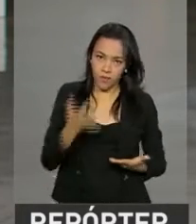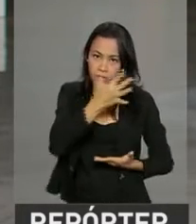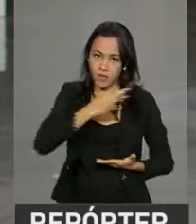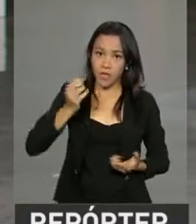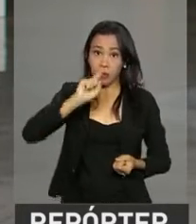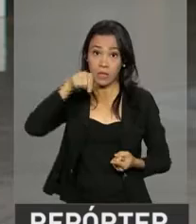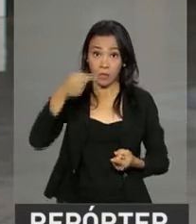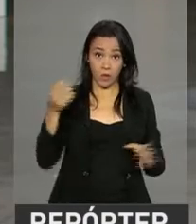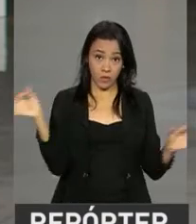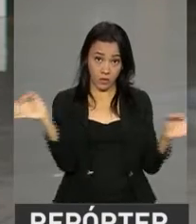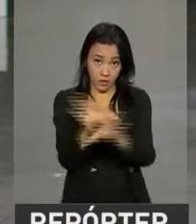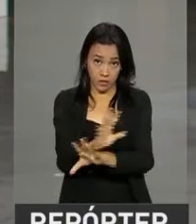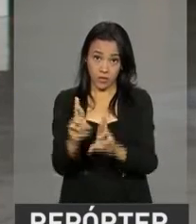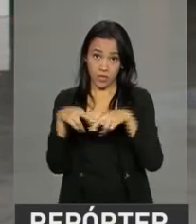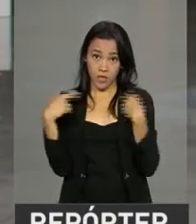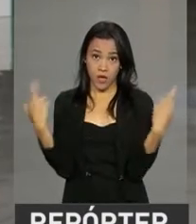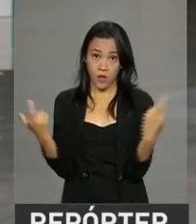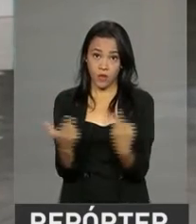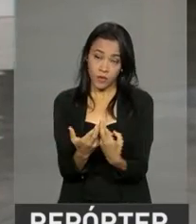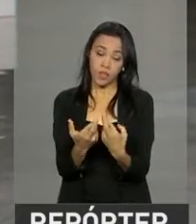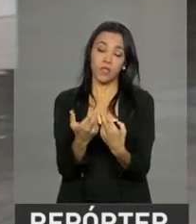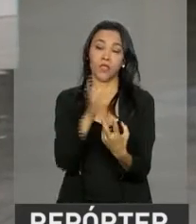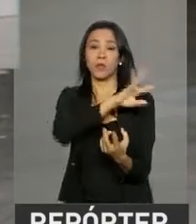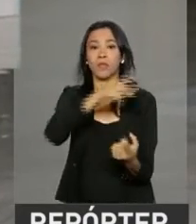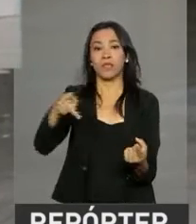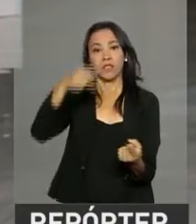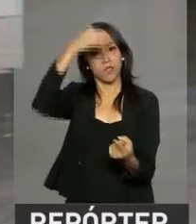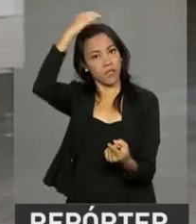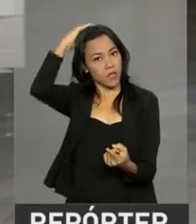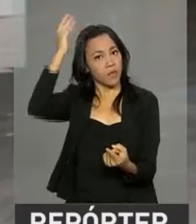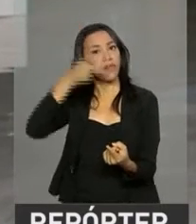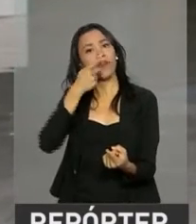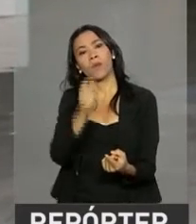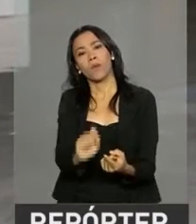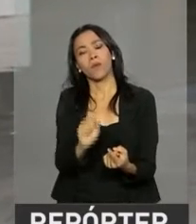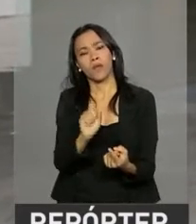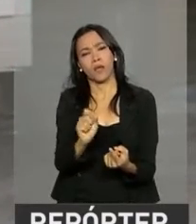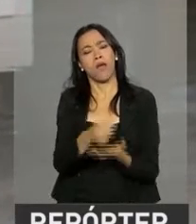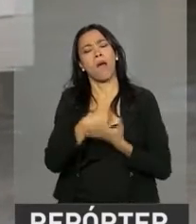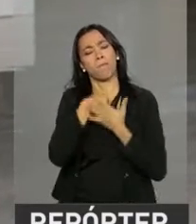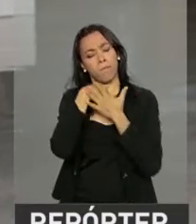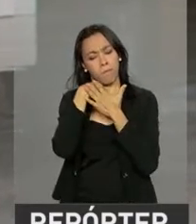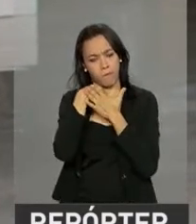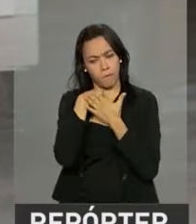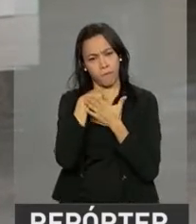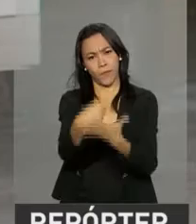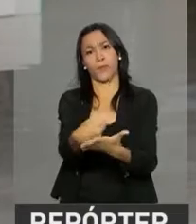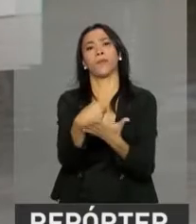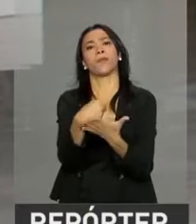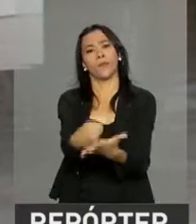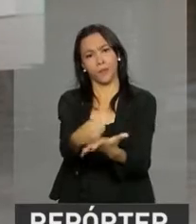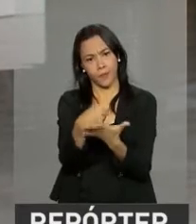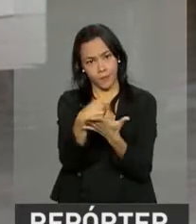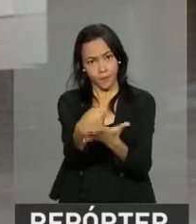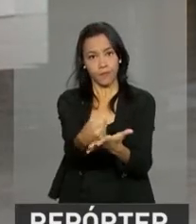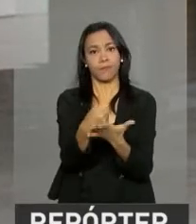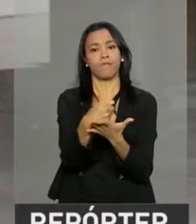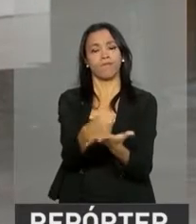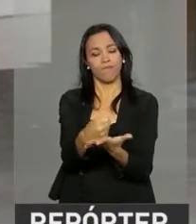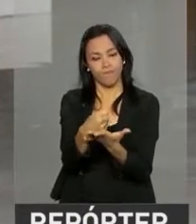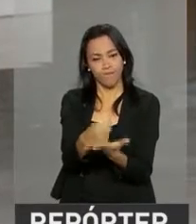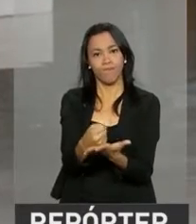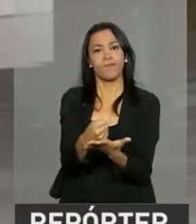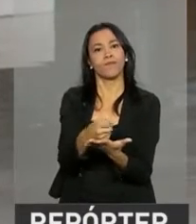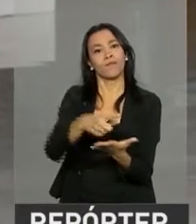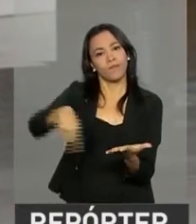de se reunirem com o presidente Michel Temer, demonstraram aí apoio total, apoio absoluto e irrestrito